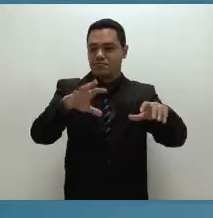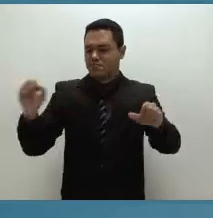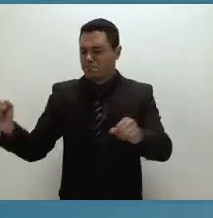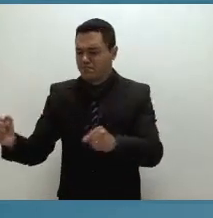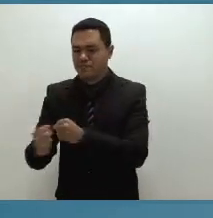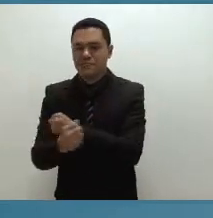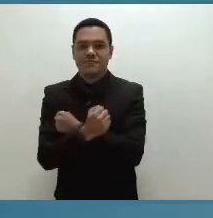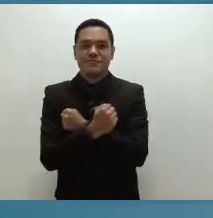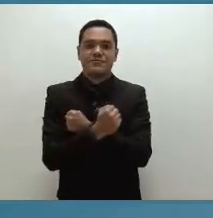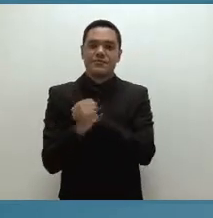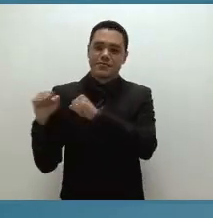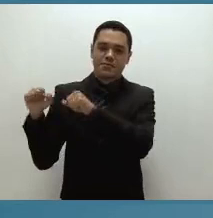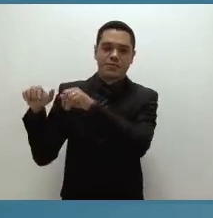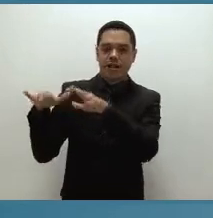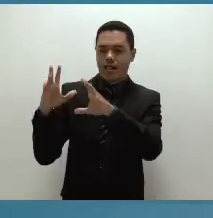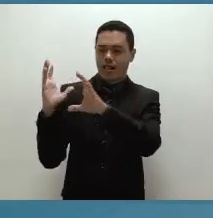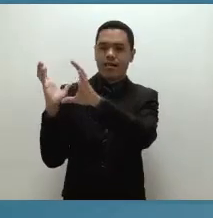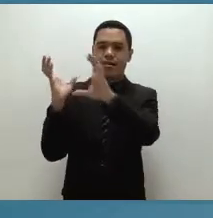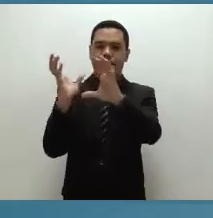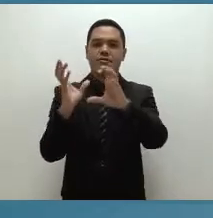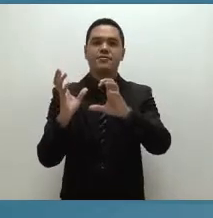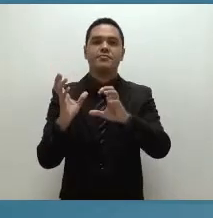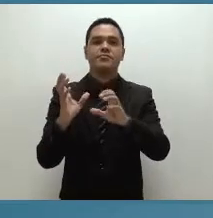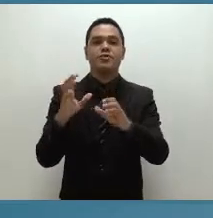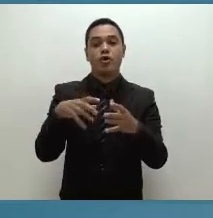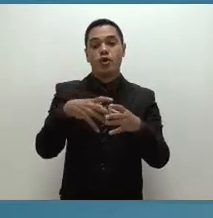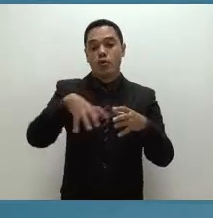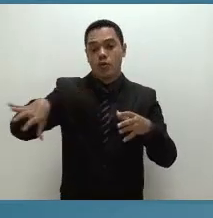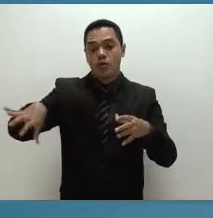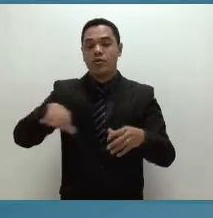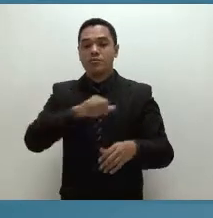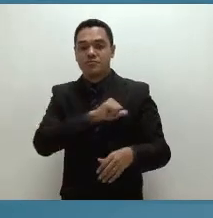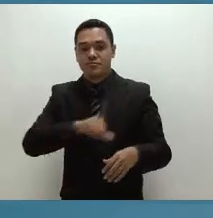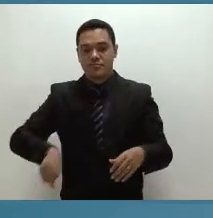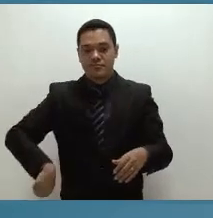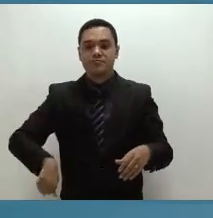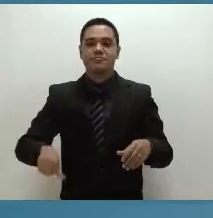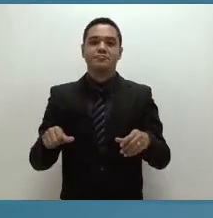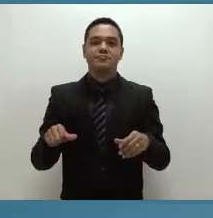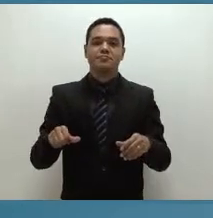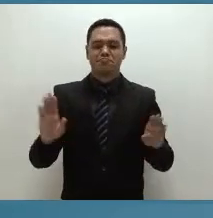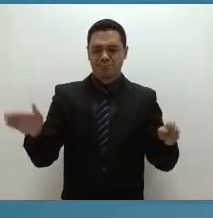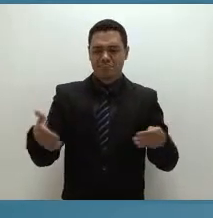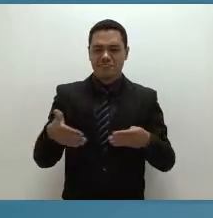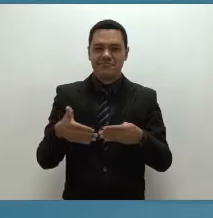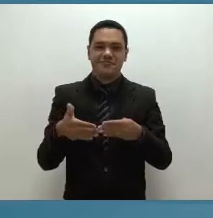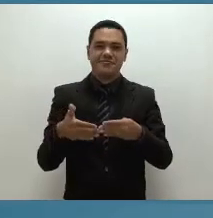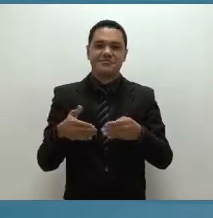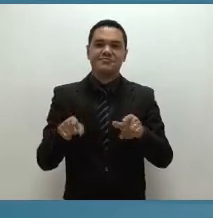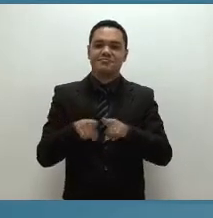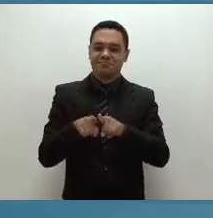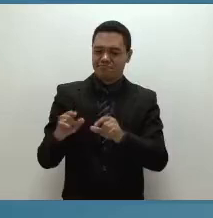tanto do Fórum da Comarca de Ananindeua, como do Edifício Sede,